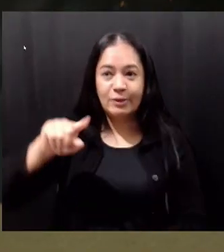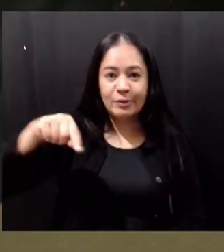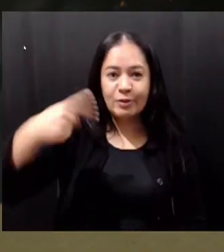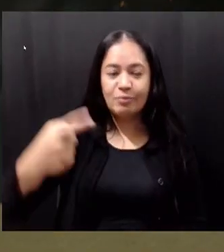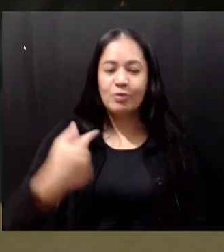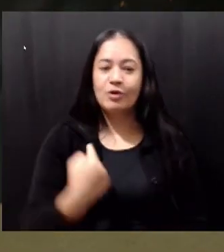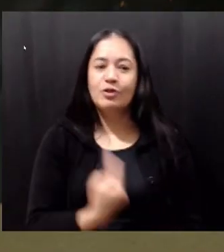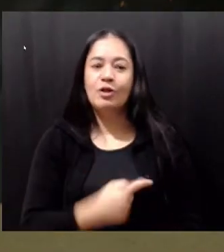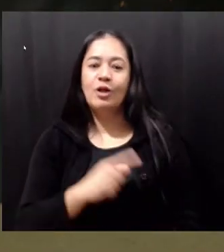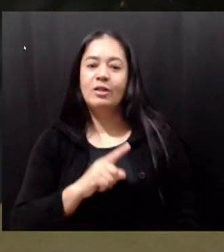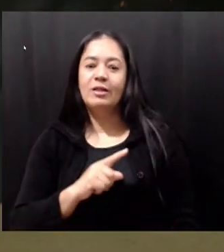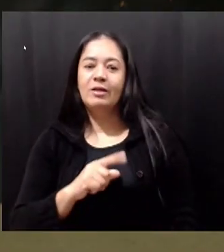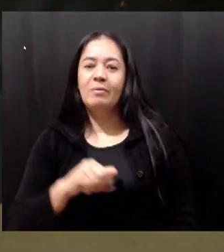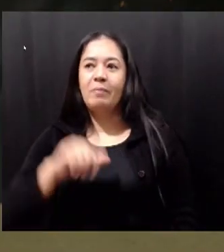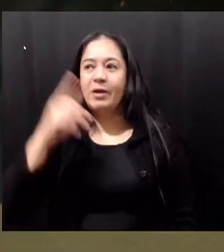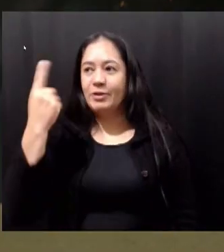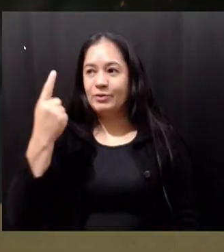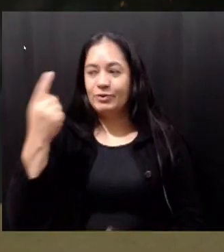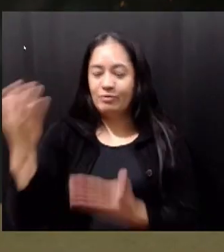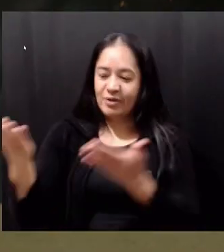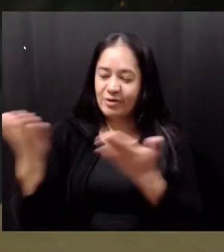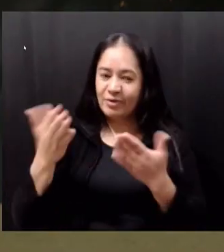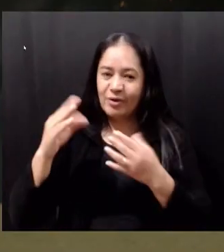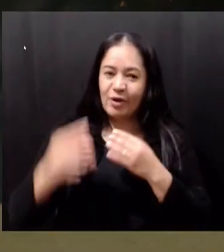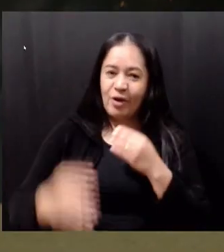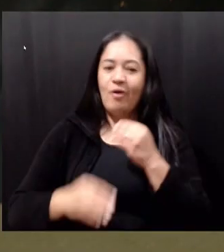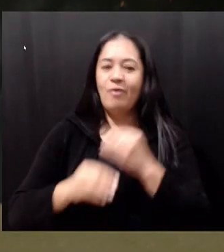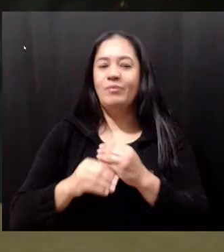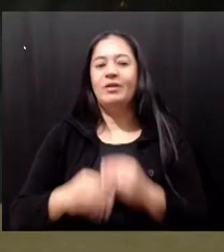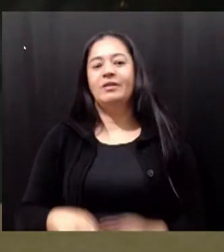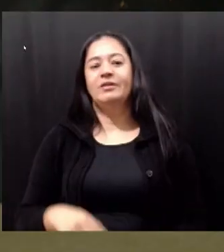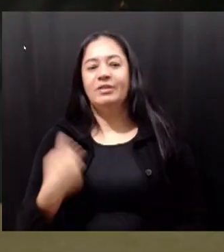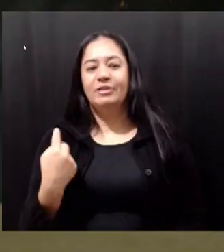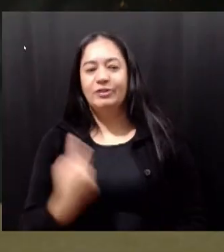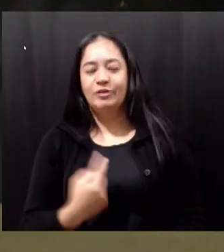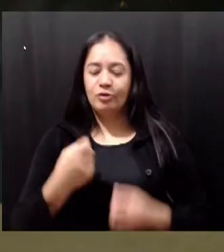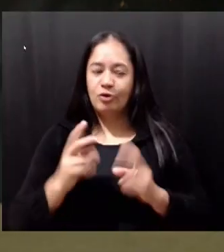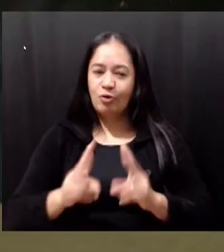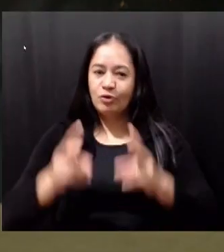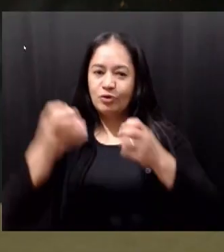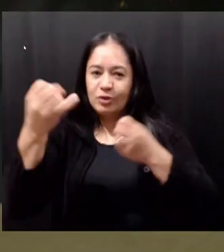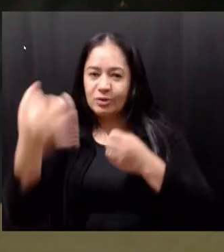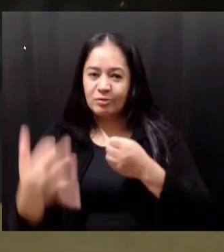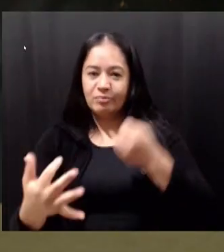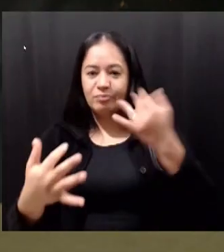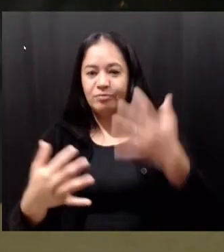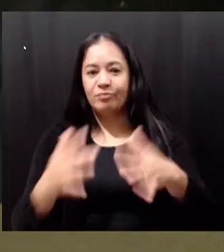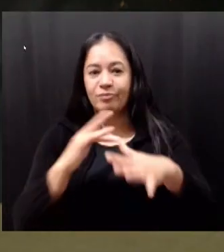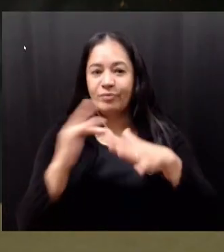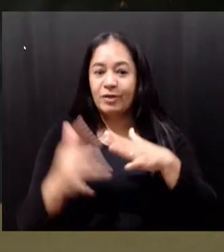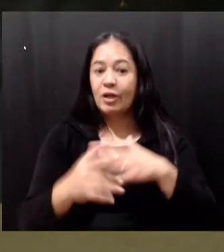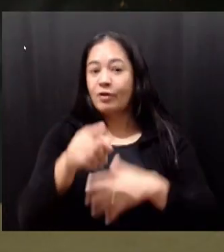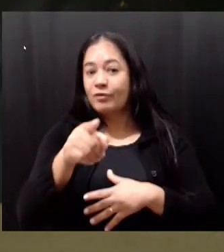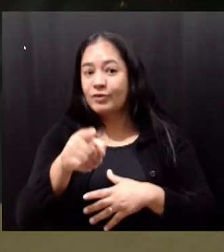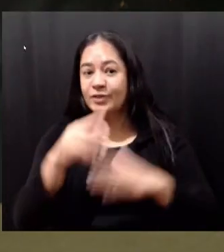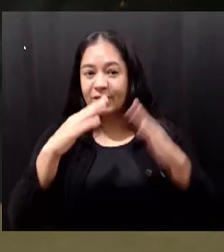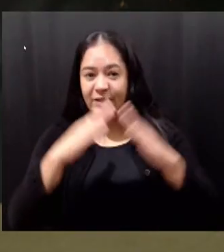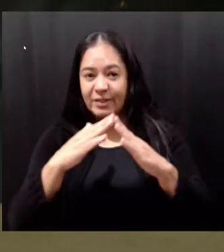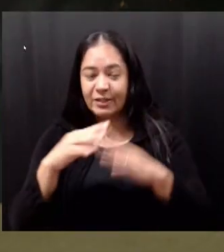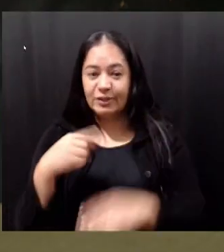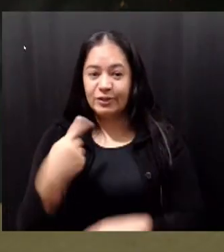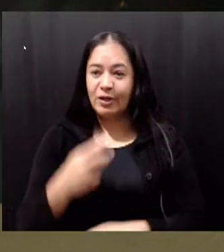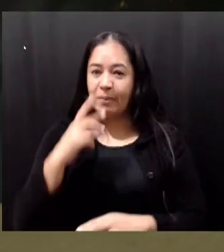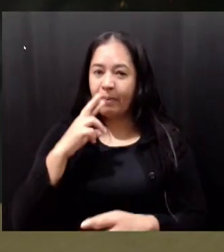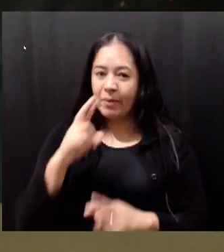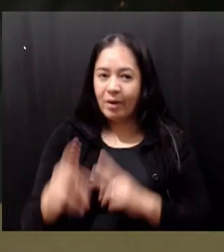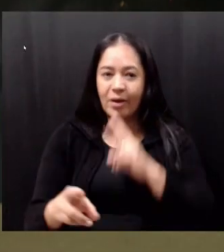que vai completar o nosso time aqui para a gente continuar falando sobre essa desconexão. E você que está aí do outro lado, nós vamos responder a sua pergunta